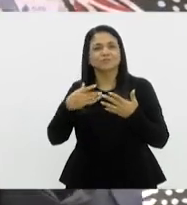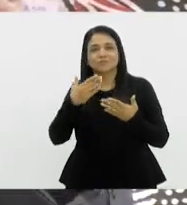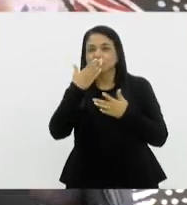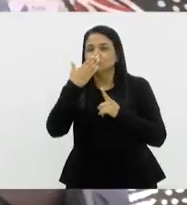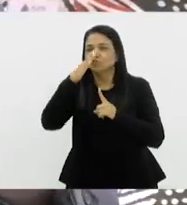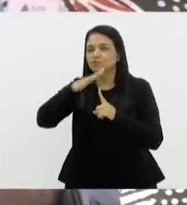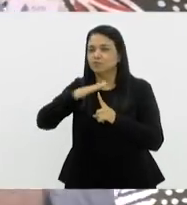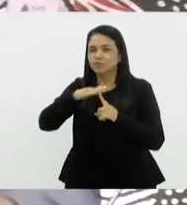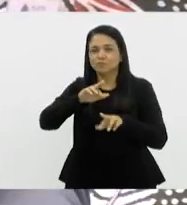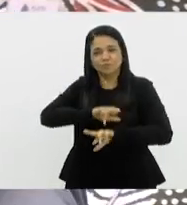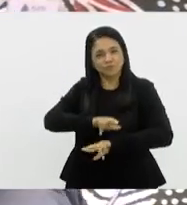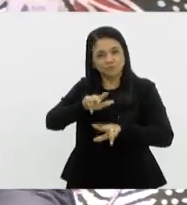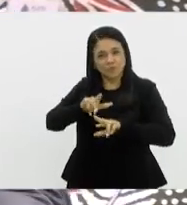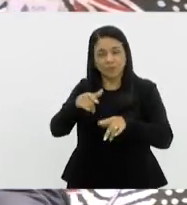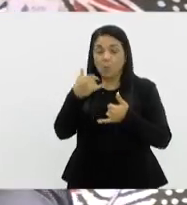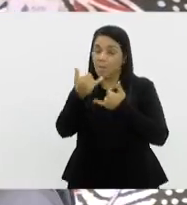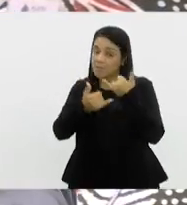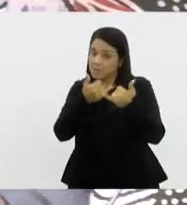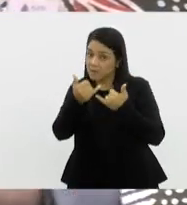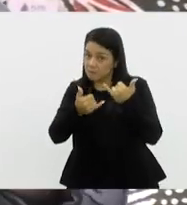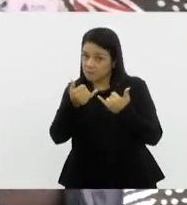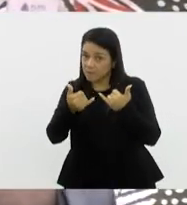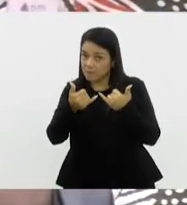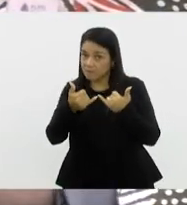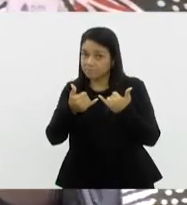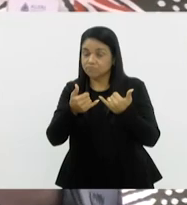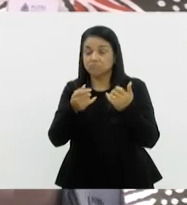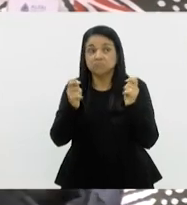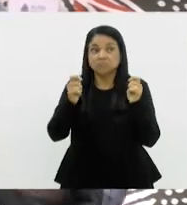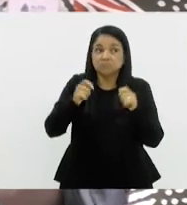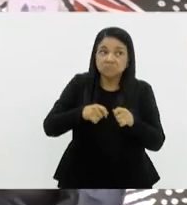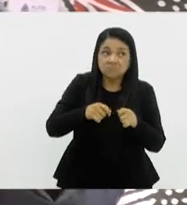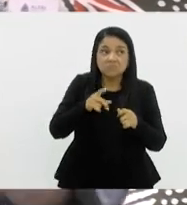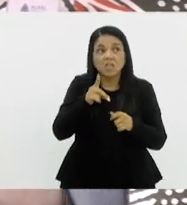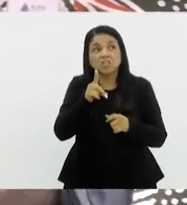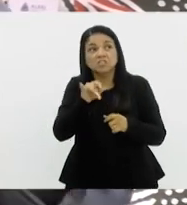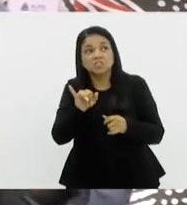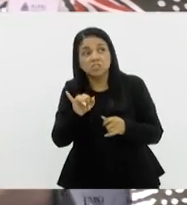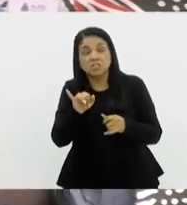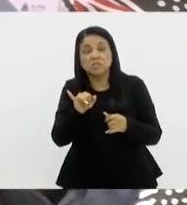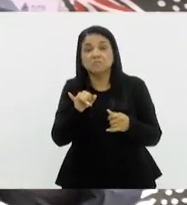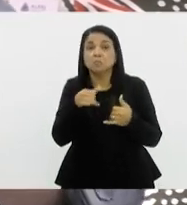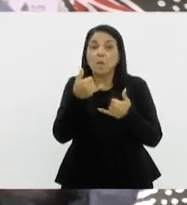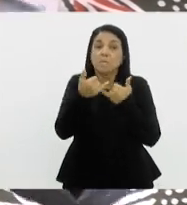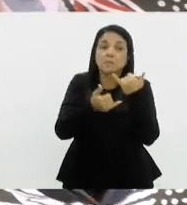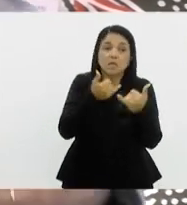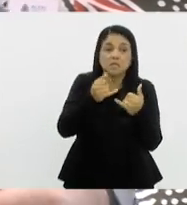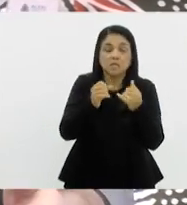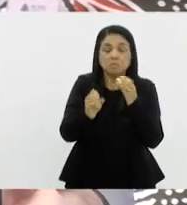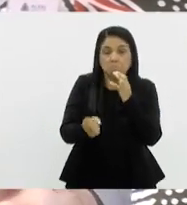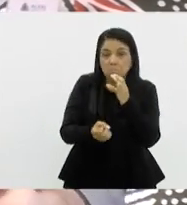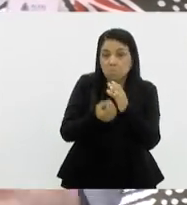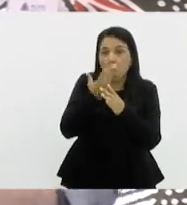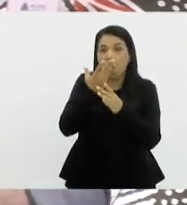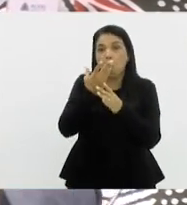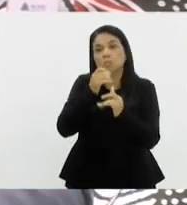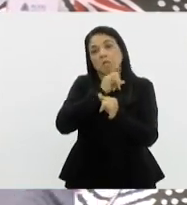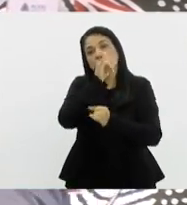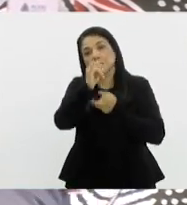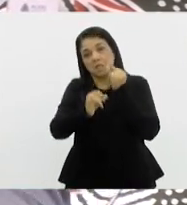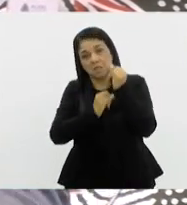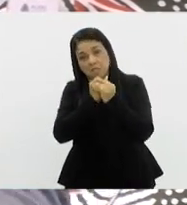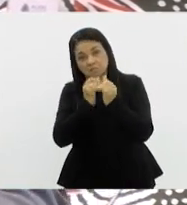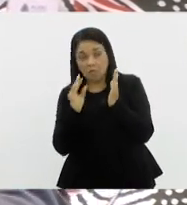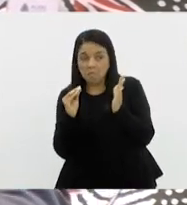É uma brincadeira. Eu não sei se caberia ter um dia por uma brincadeira que surgiu na internet que a gente não sabe nem se vai perdurar colocar no